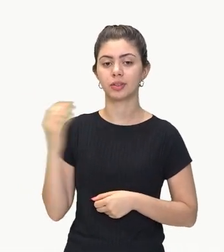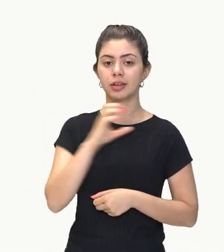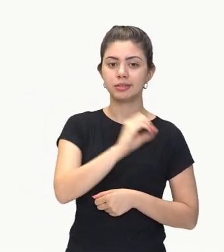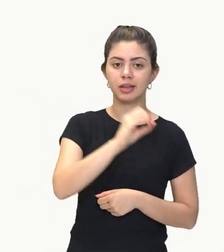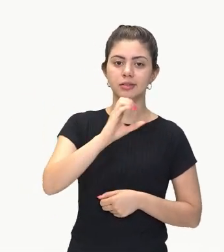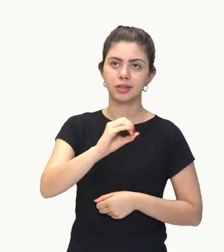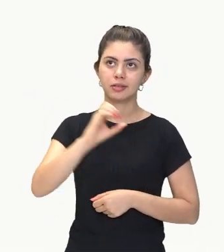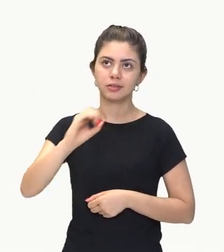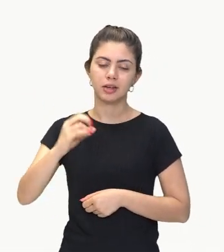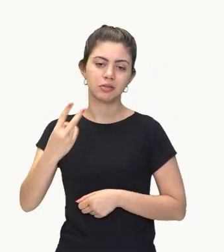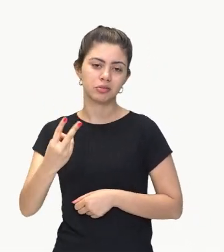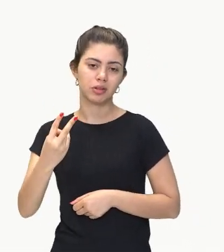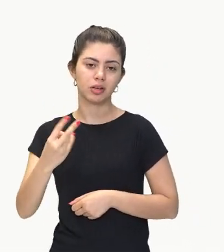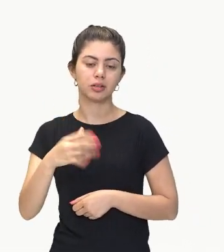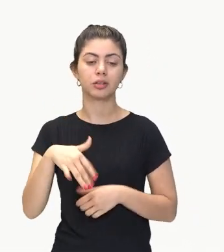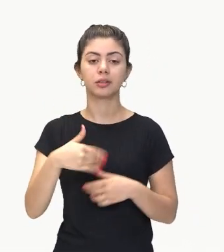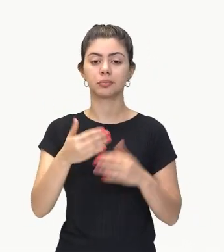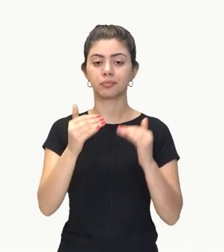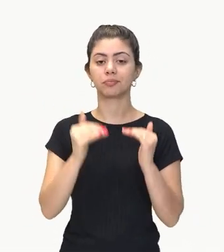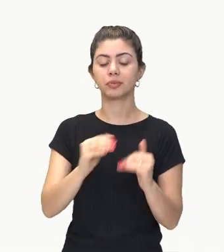0,002 e seria